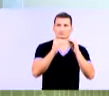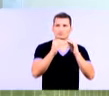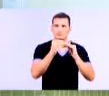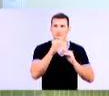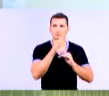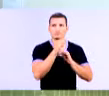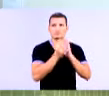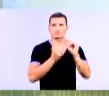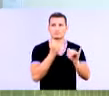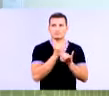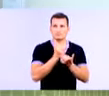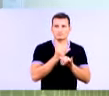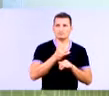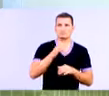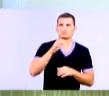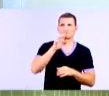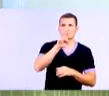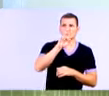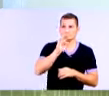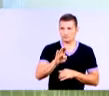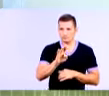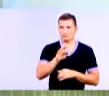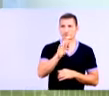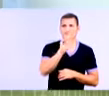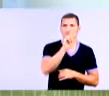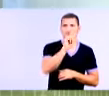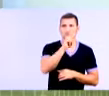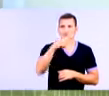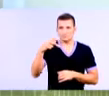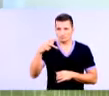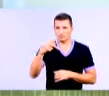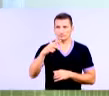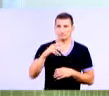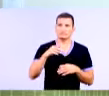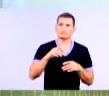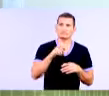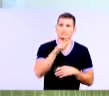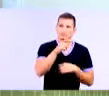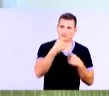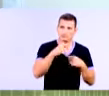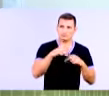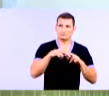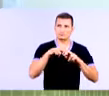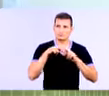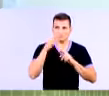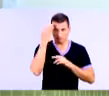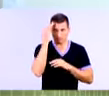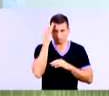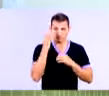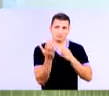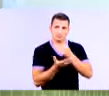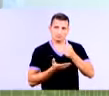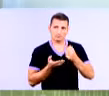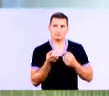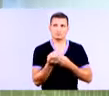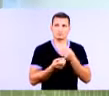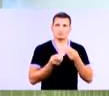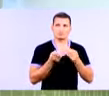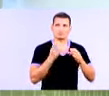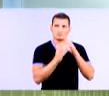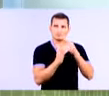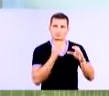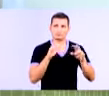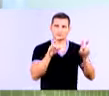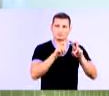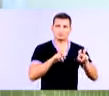desenvolver páginas web, desenvolver aplicativos da web, e para isso você precisa entender a base, né? Como a gente se comunica com o computador. Vocês já